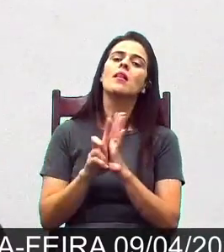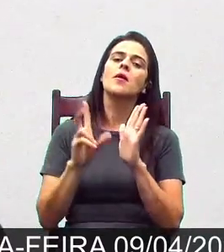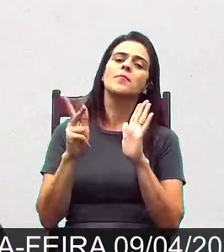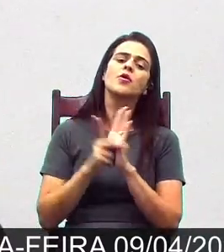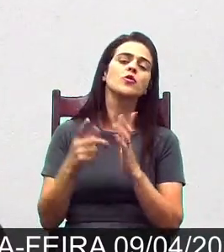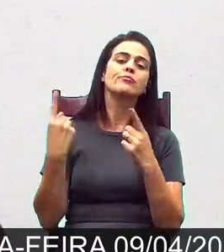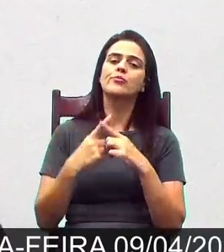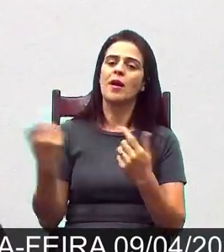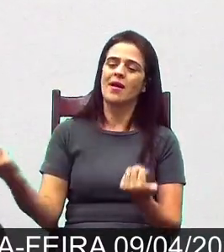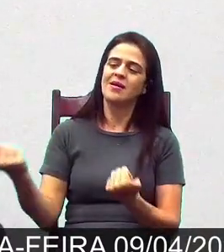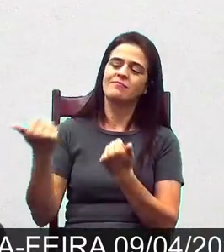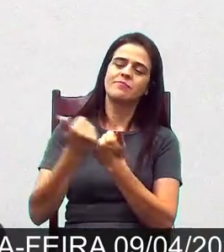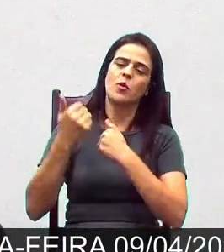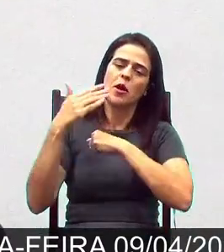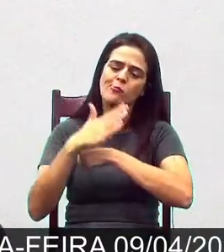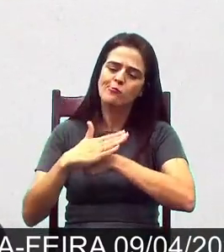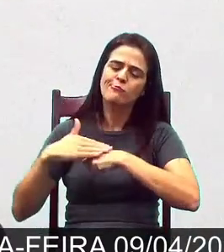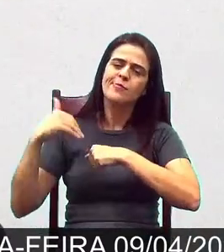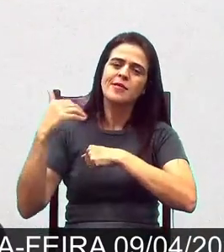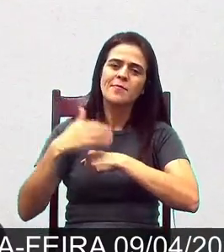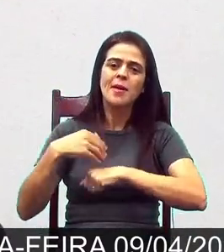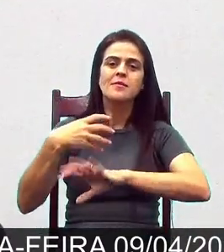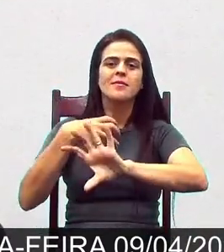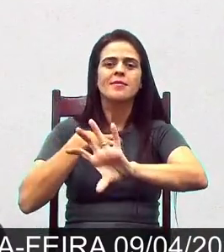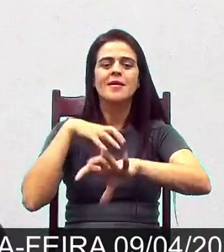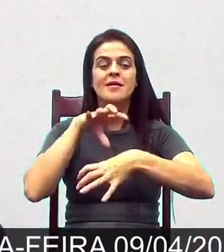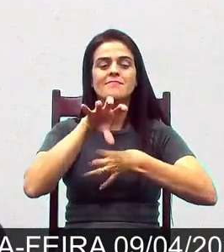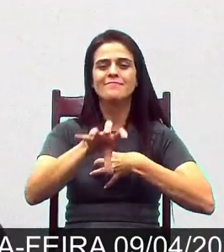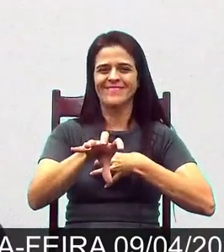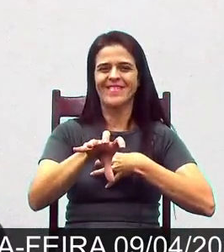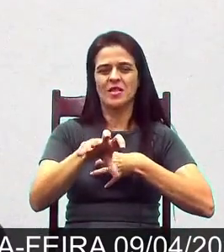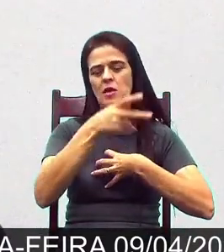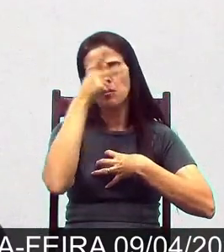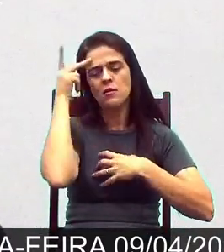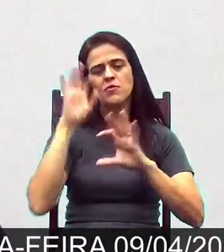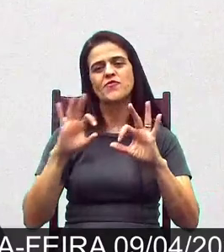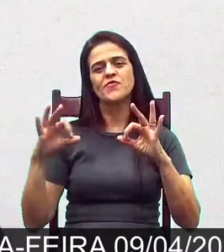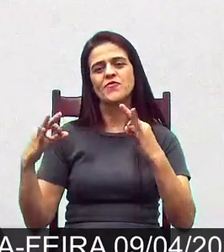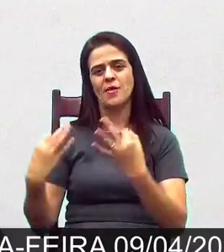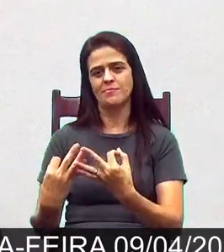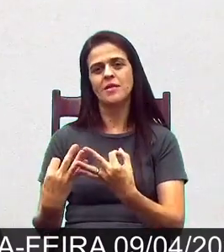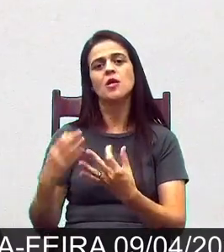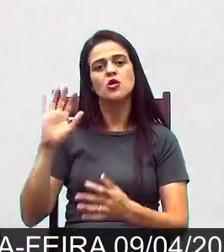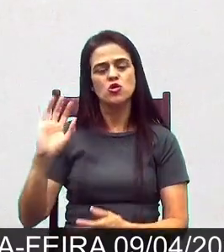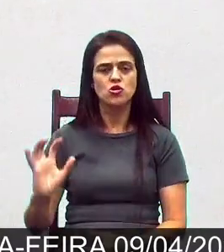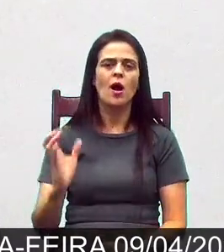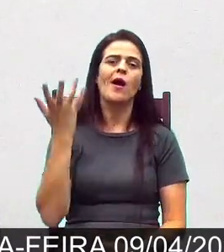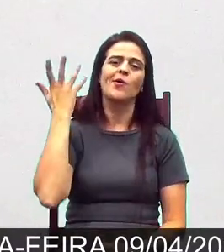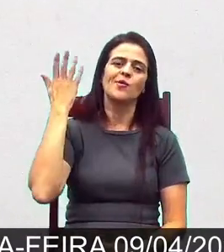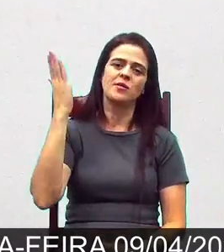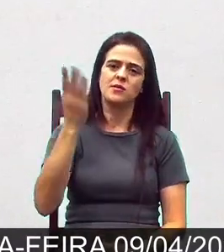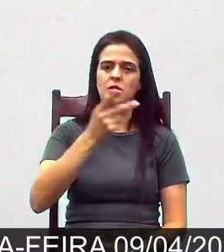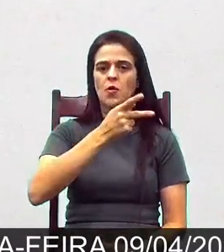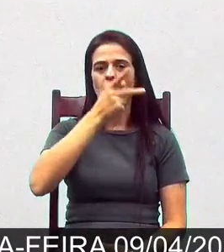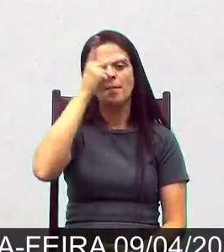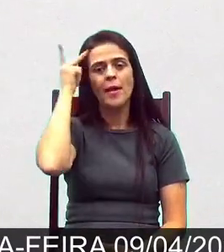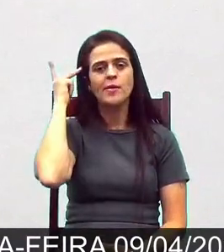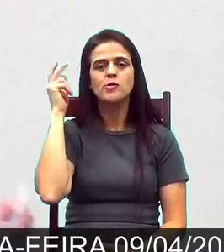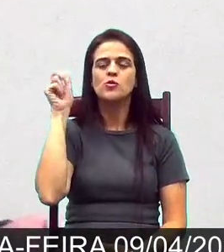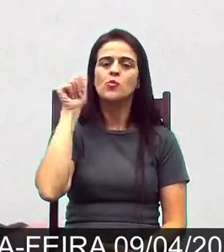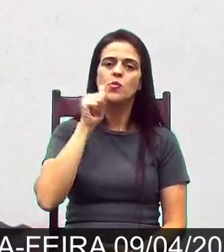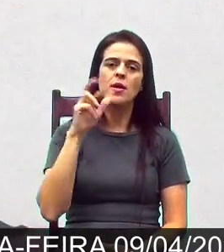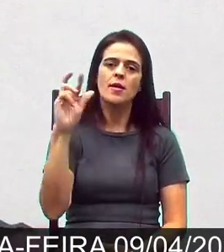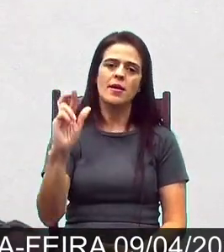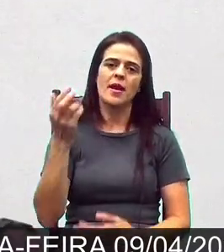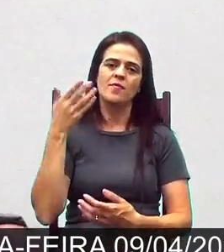da solidariedade e a empatia na vida das famílias que passaram pelo luto parental em nossa cidade. Senhor